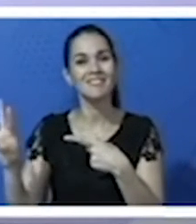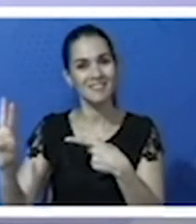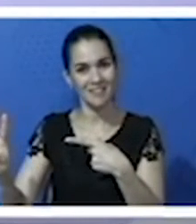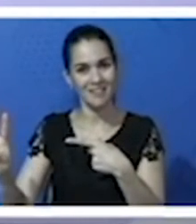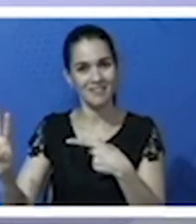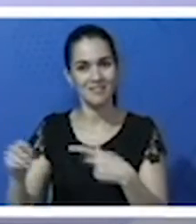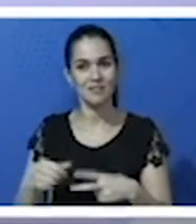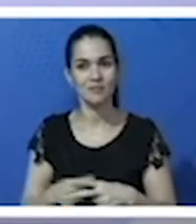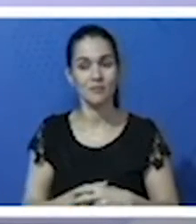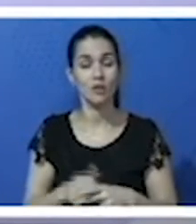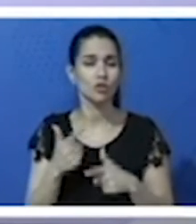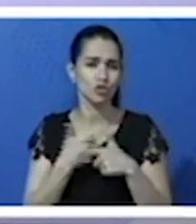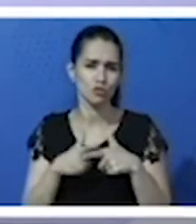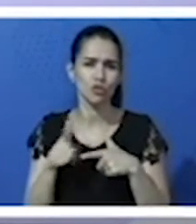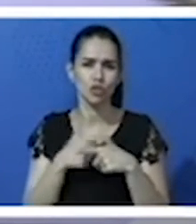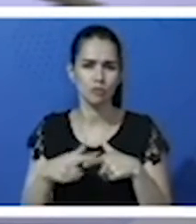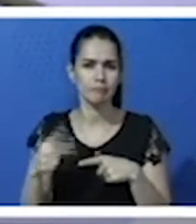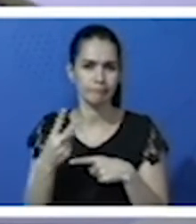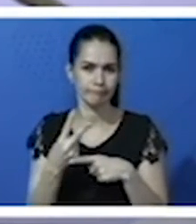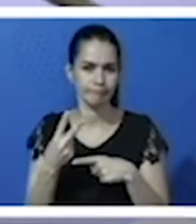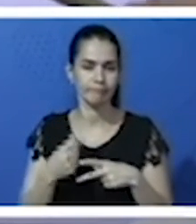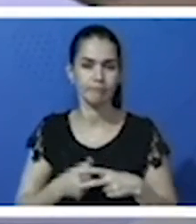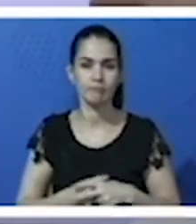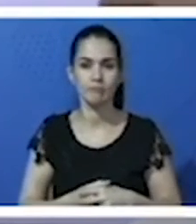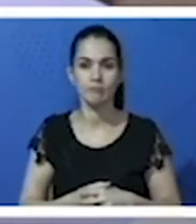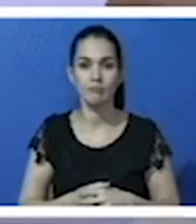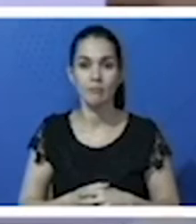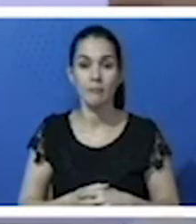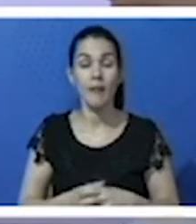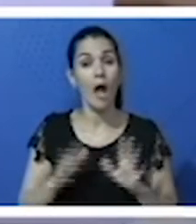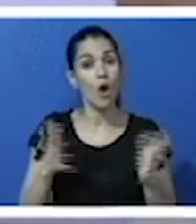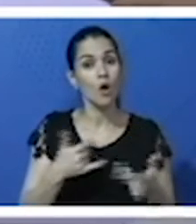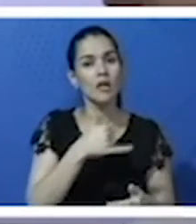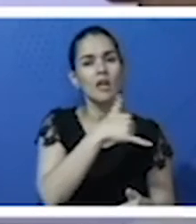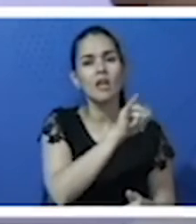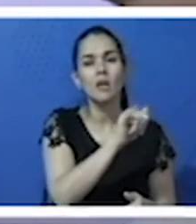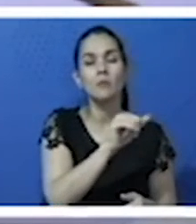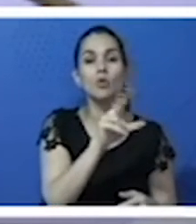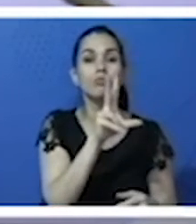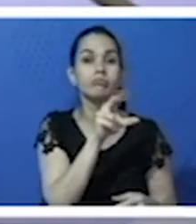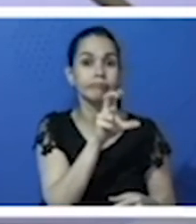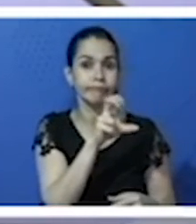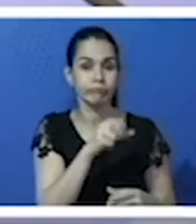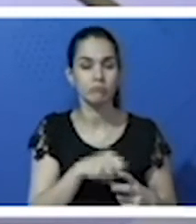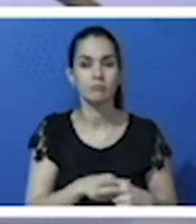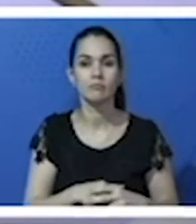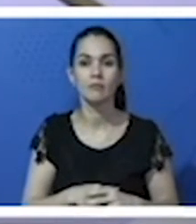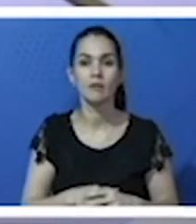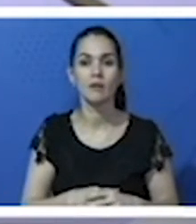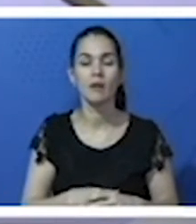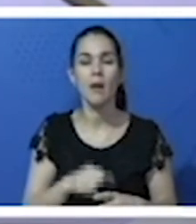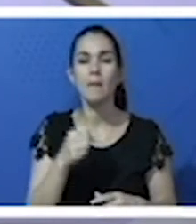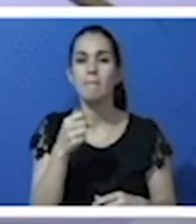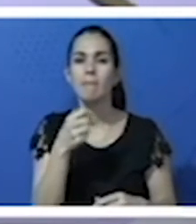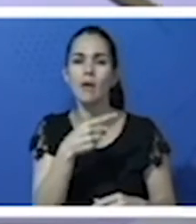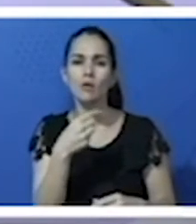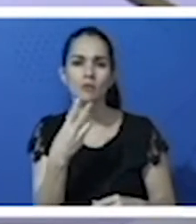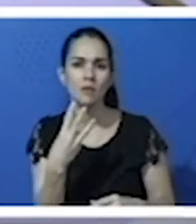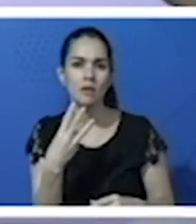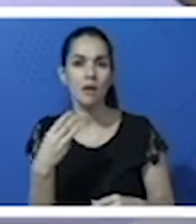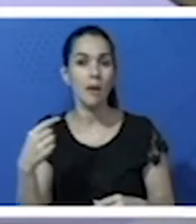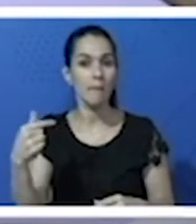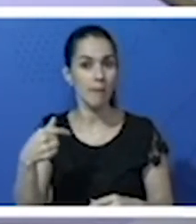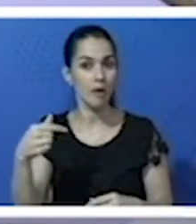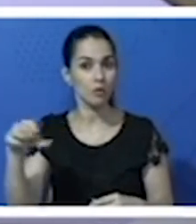de y', O y duas linhas, né? As linhas aqui em cima. Eu devo R$ 3 no